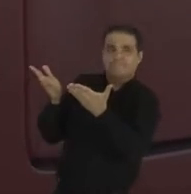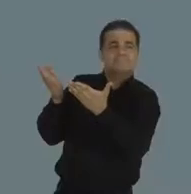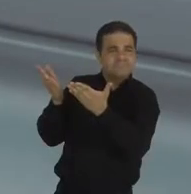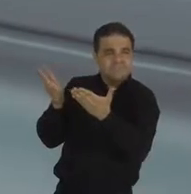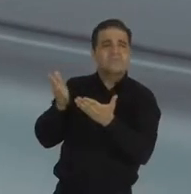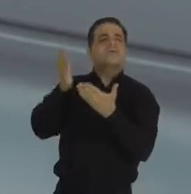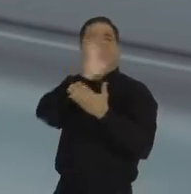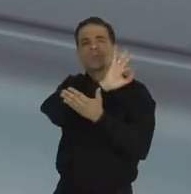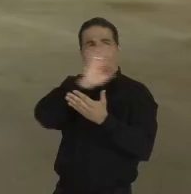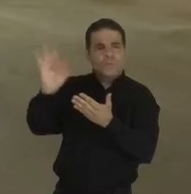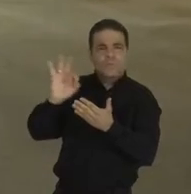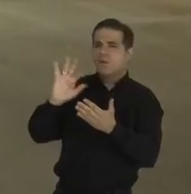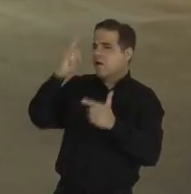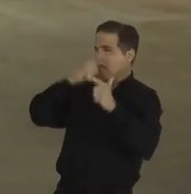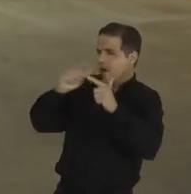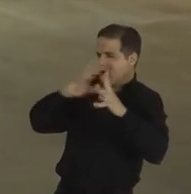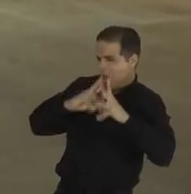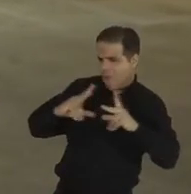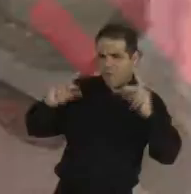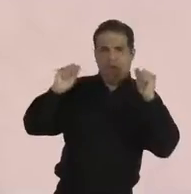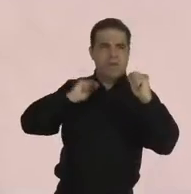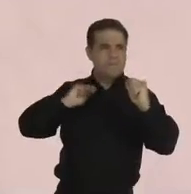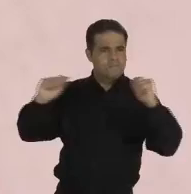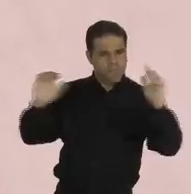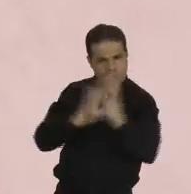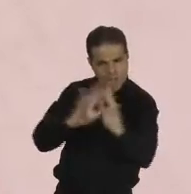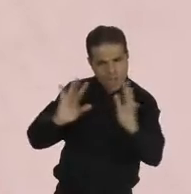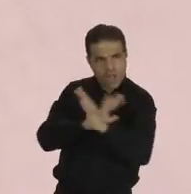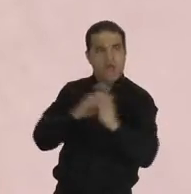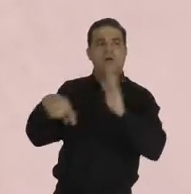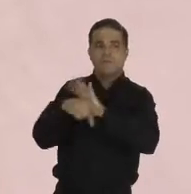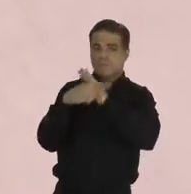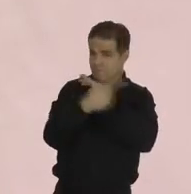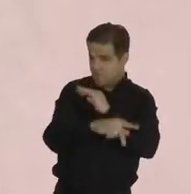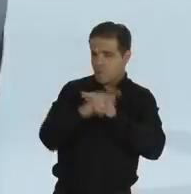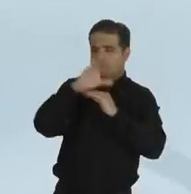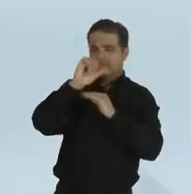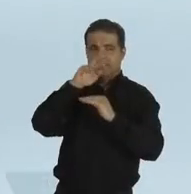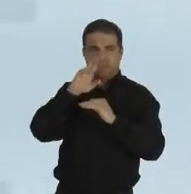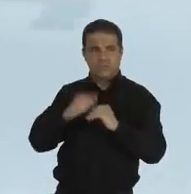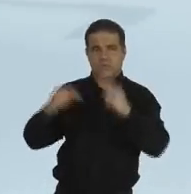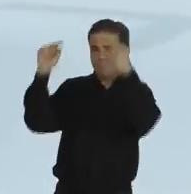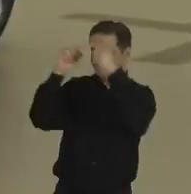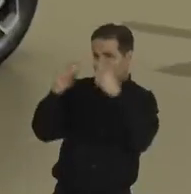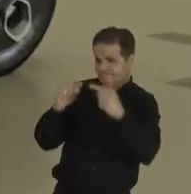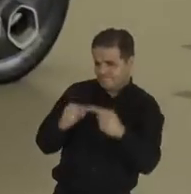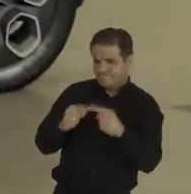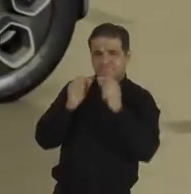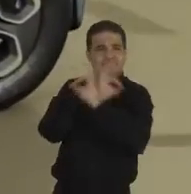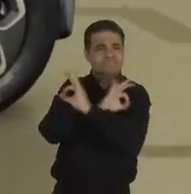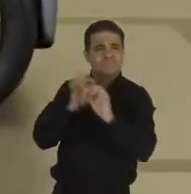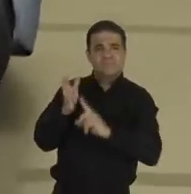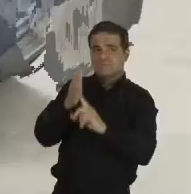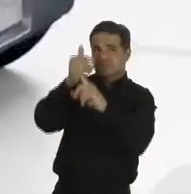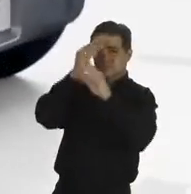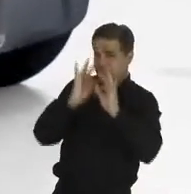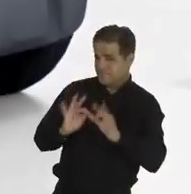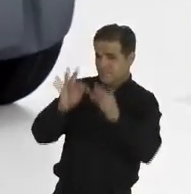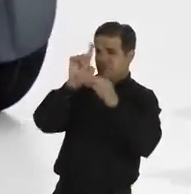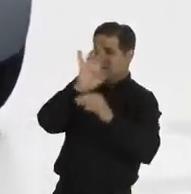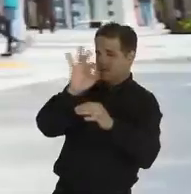solução de mobilidade urbana altamente inovadora by Citroen em que combina todas as vantagens da tecnologia